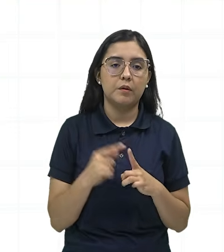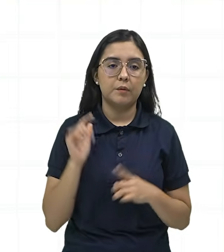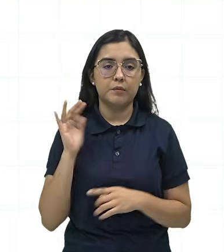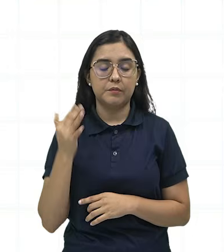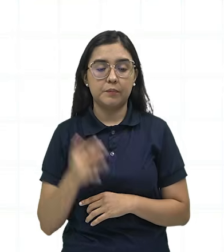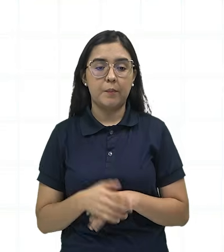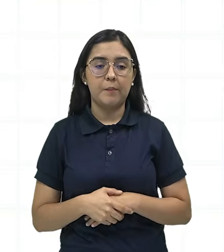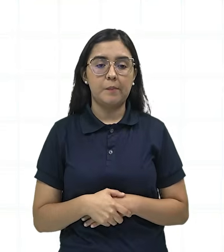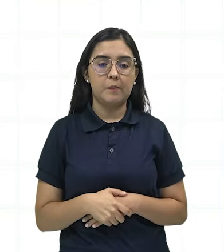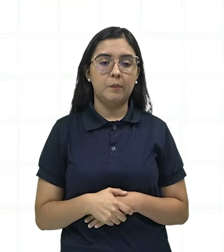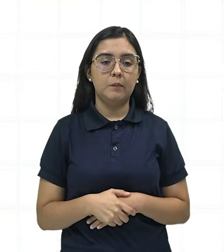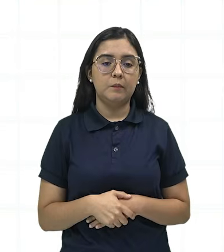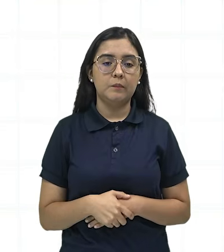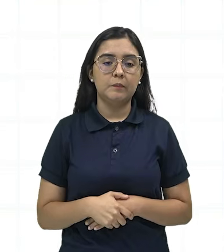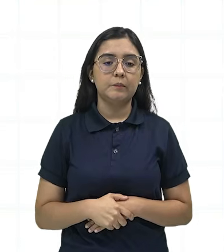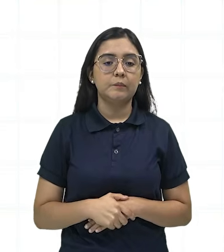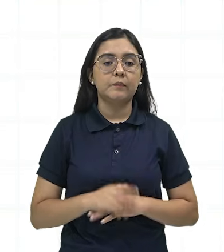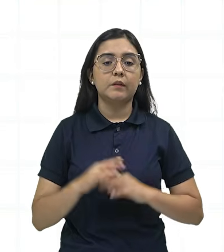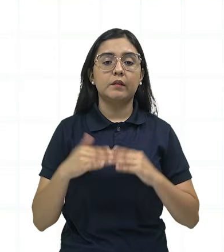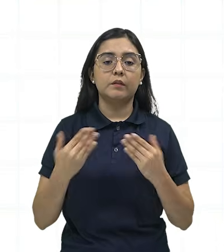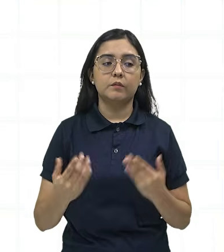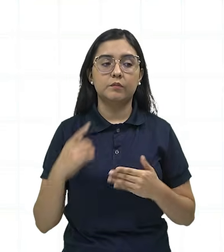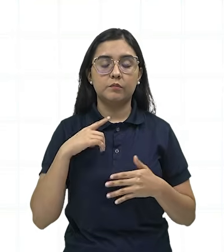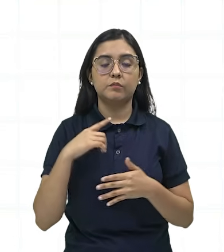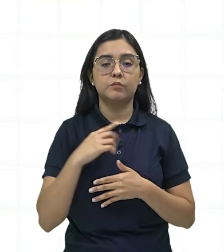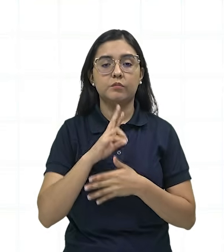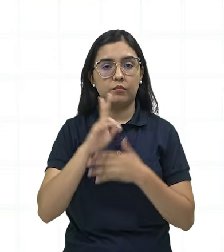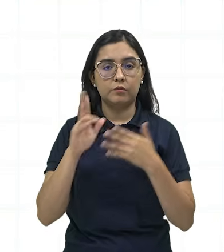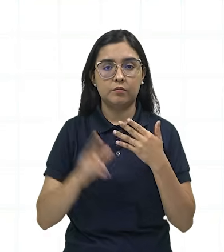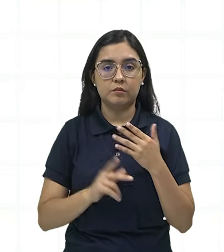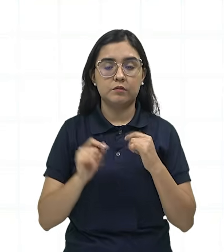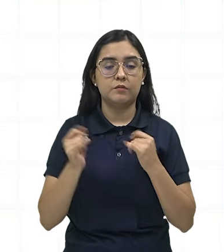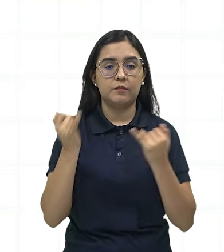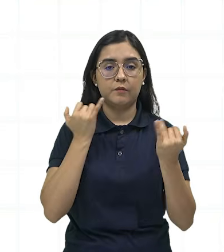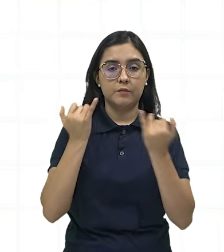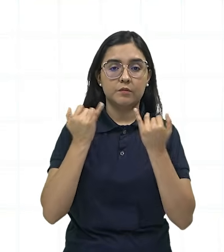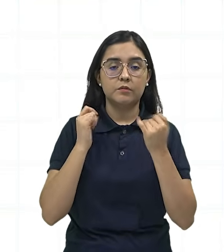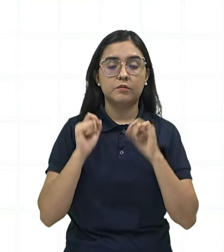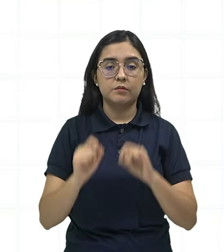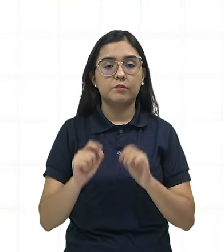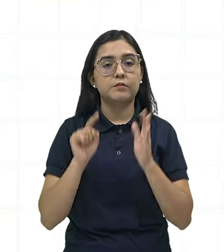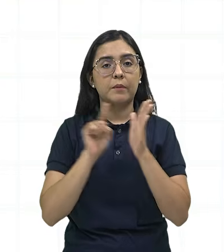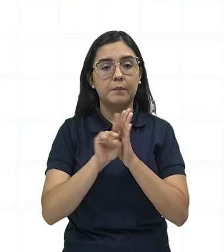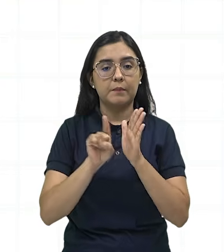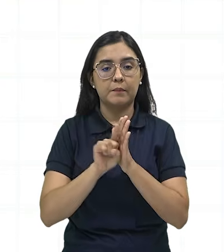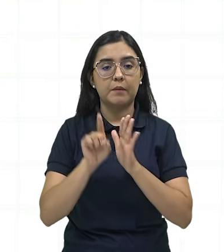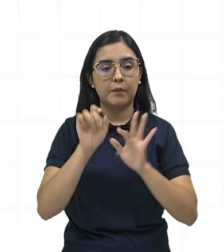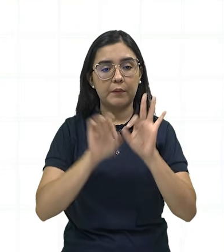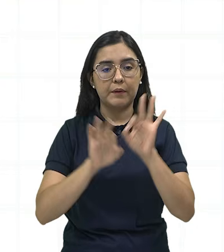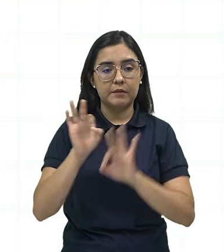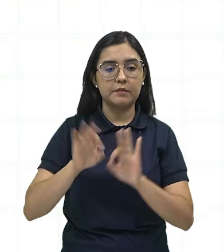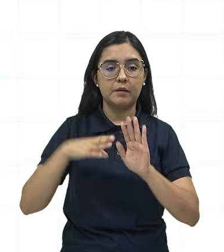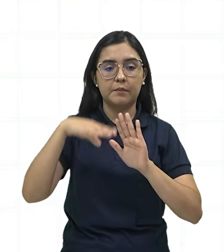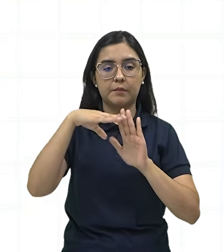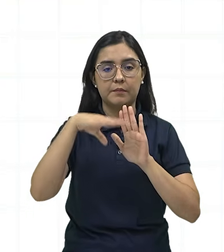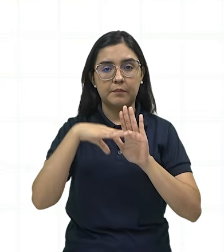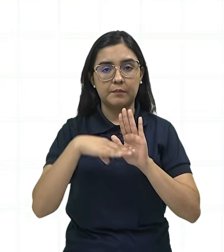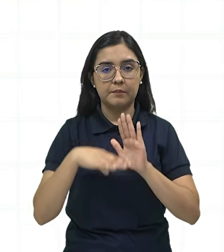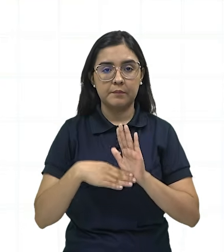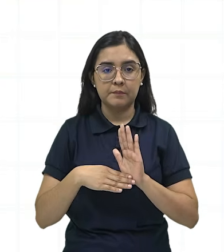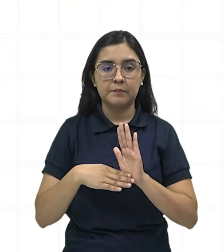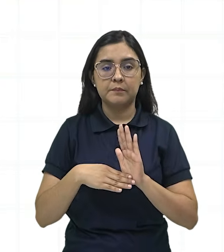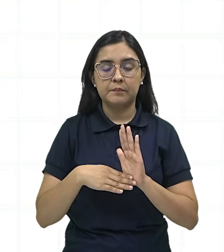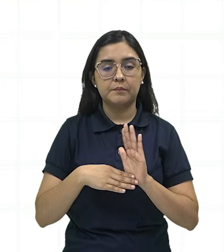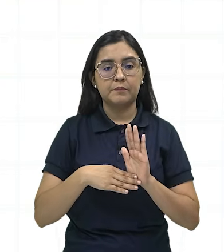fato, né? Então, todas essas perguntas a gente vai fazendo justamente para a gente organizar uma